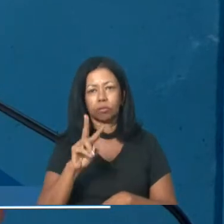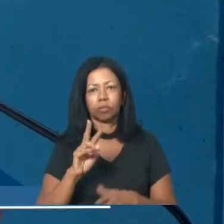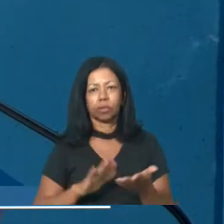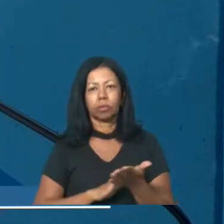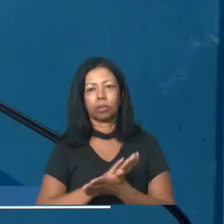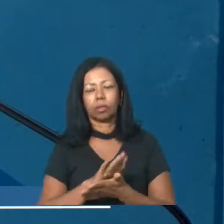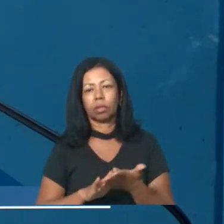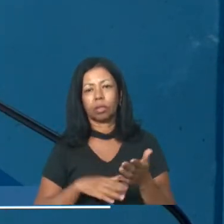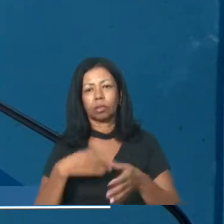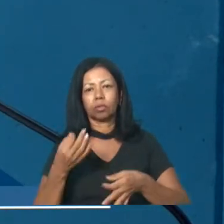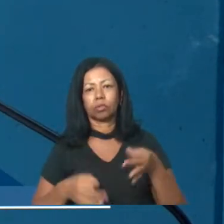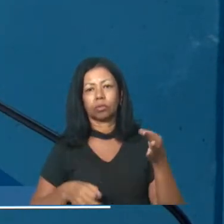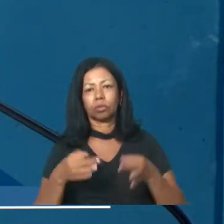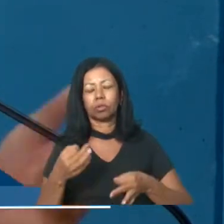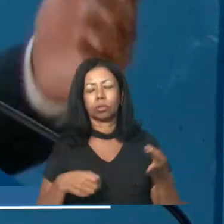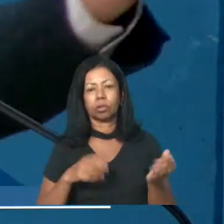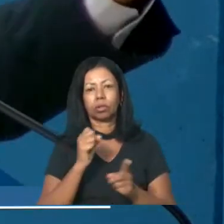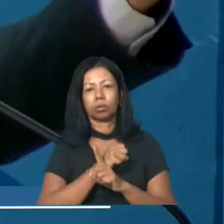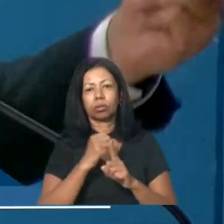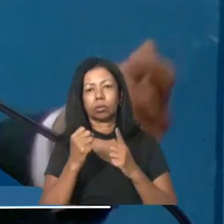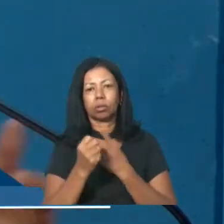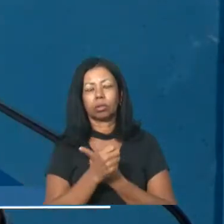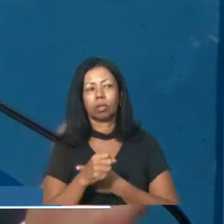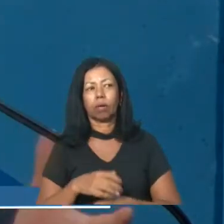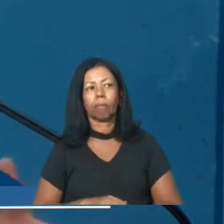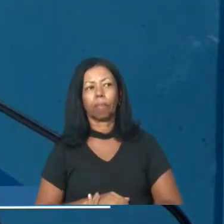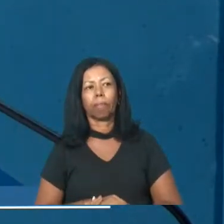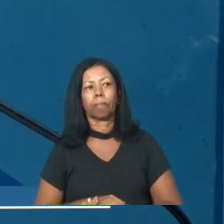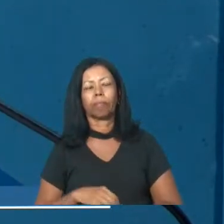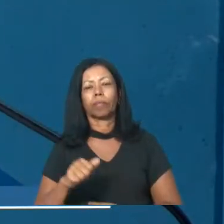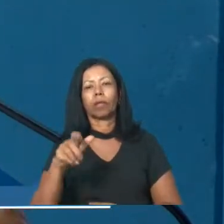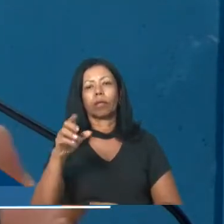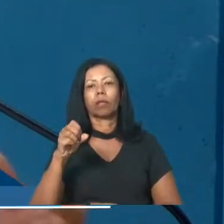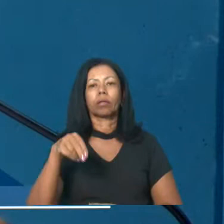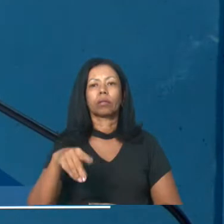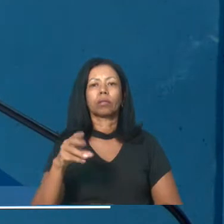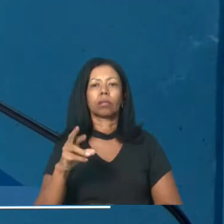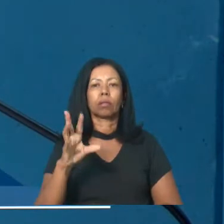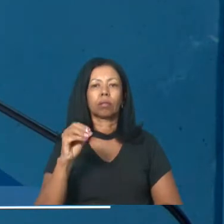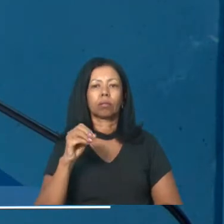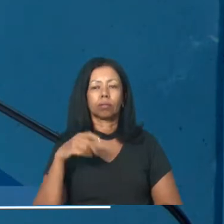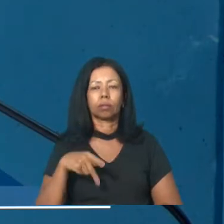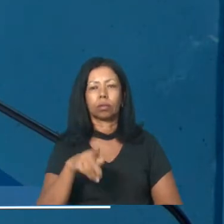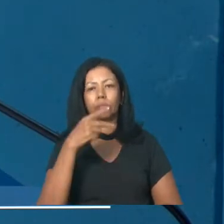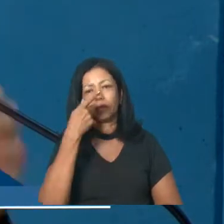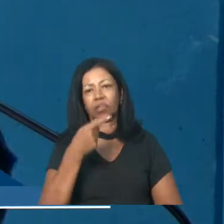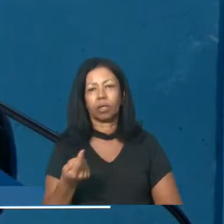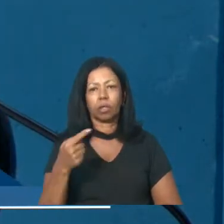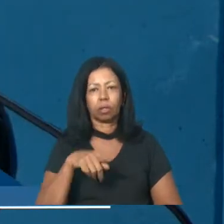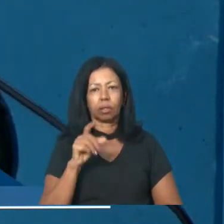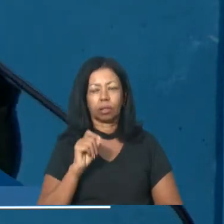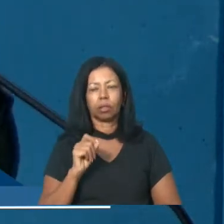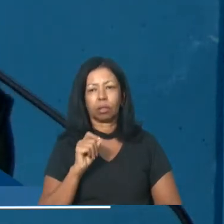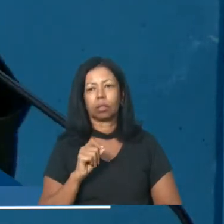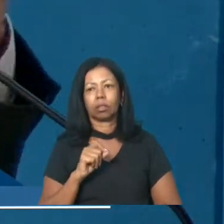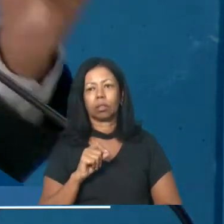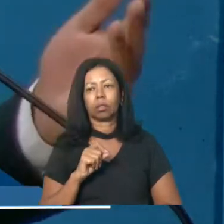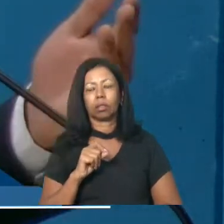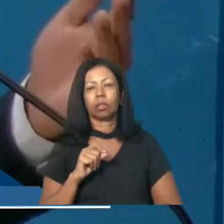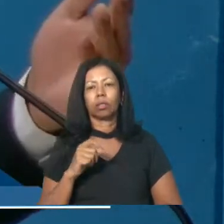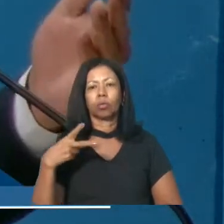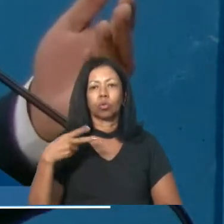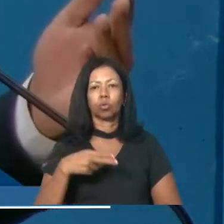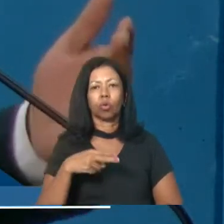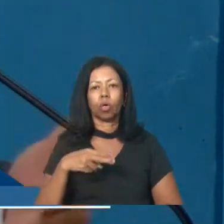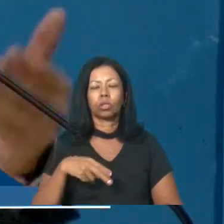nenhuma justiça social. O Alessandro sempre prega aqui, sempre apregou aqui nesta casa, que os cortes, quando